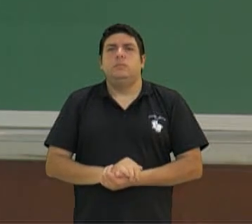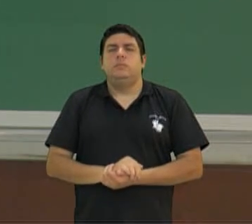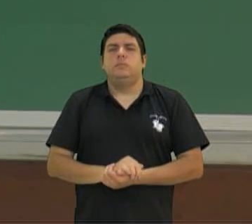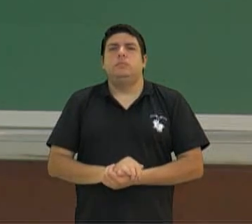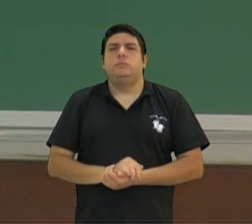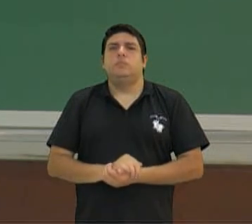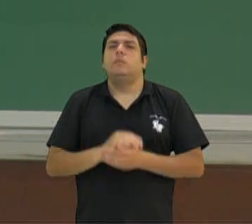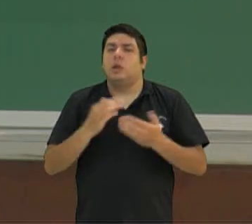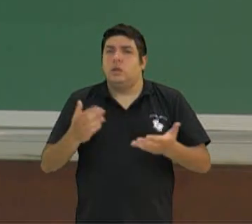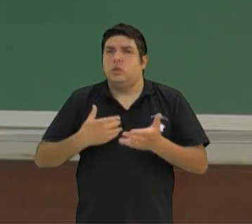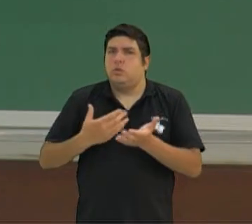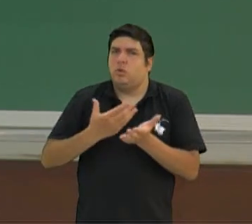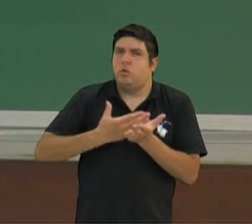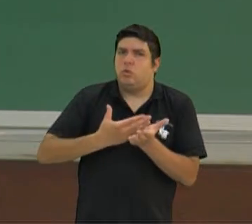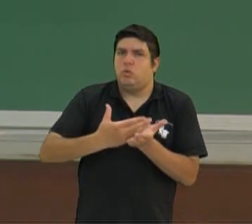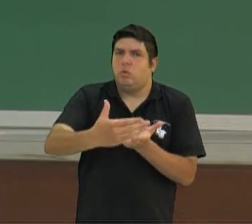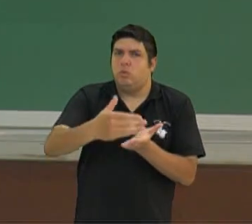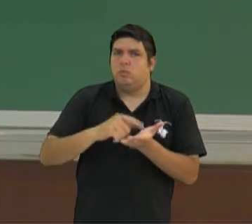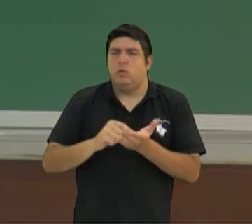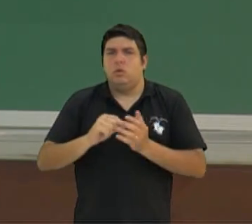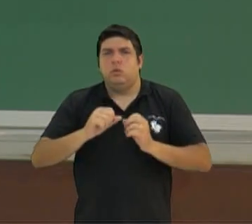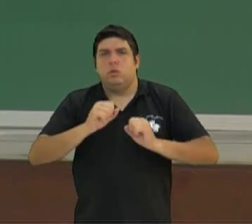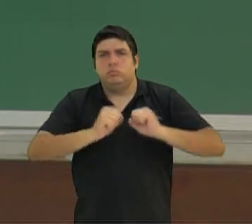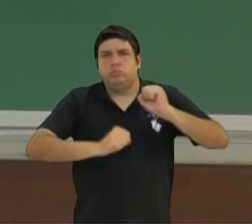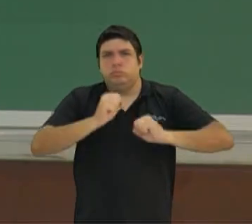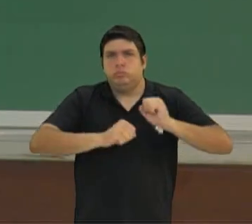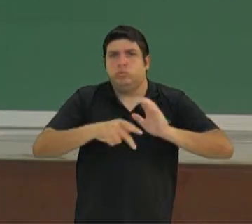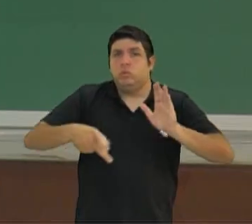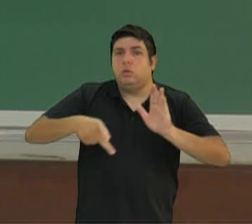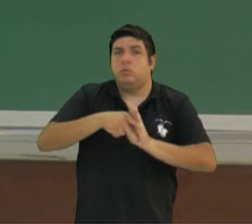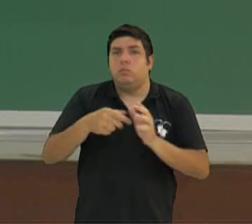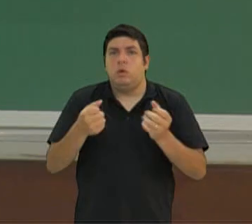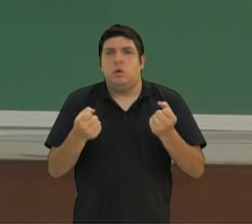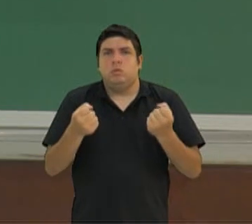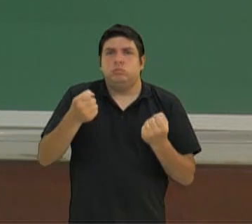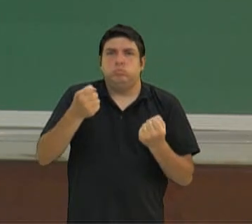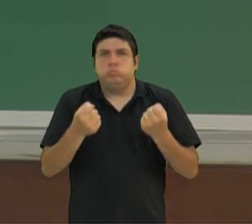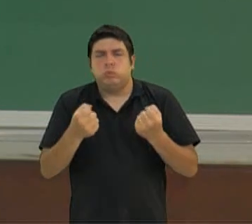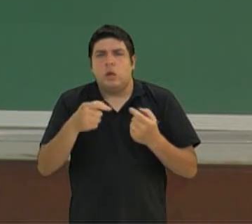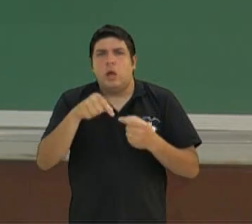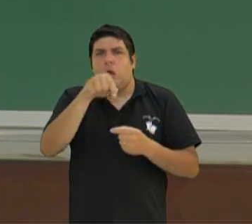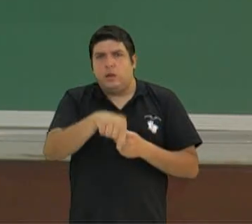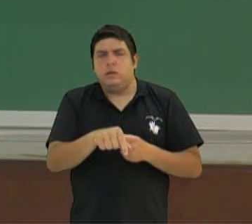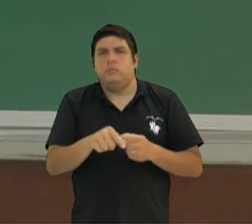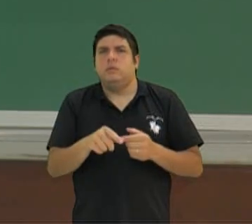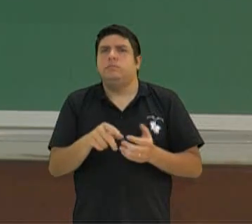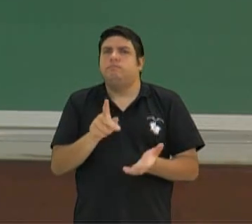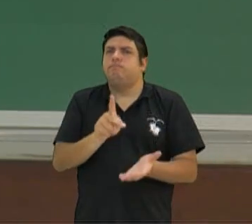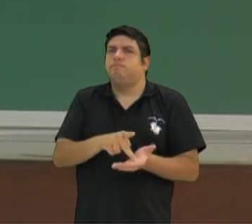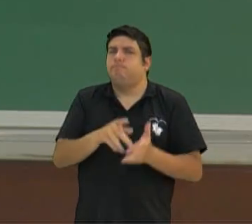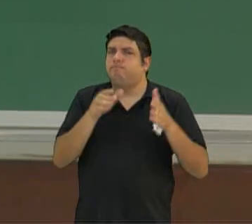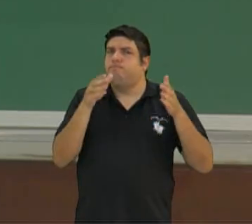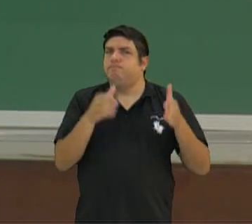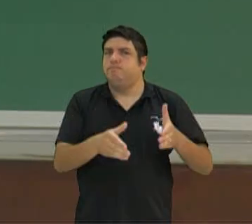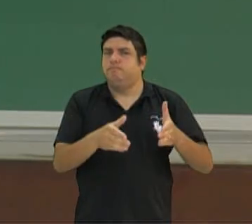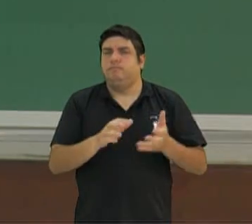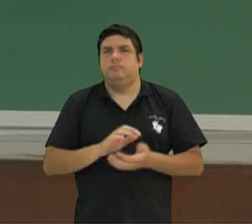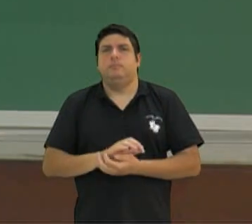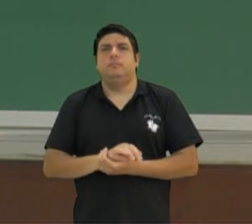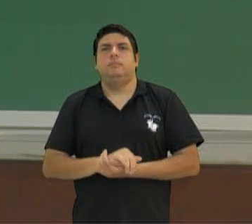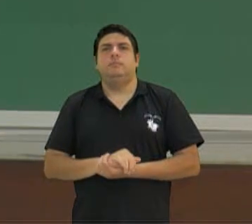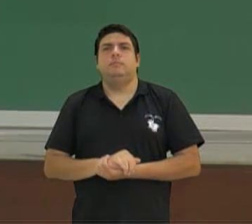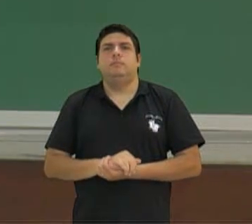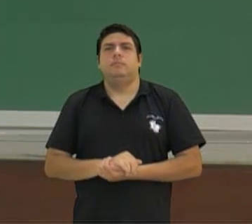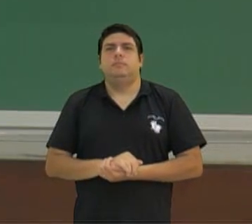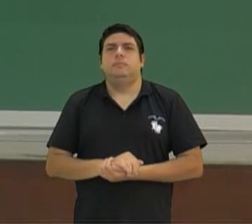tem a instalação ali das indústrias automobilísticas, principalmente nesse período ali, foi bem acentuada no Brasil, certo? Então,